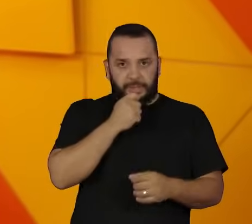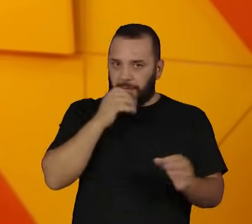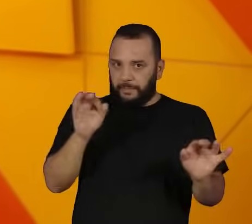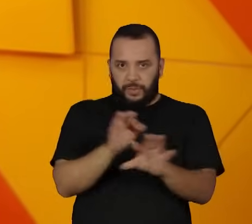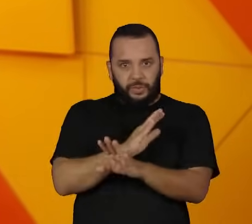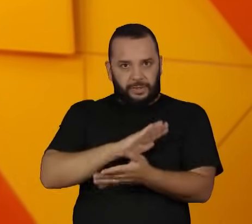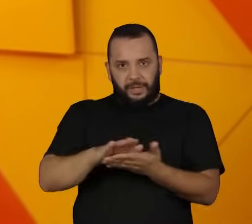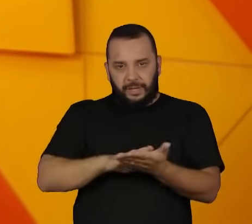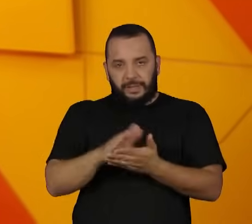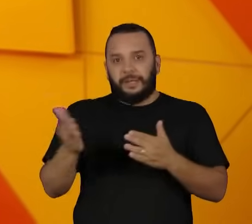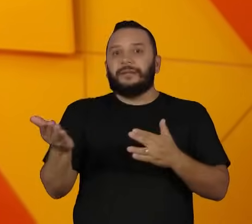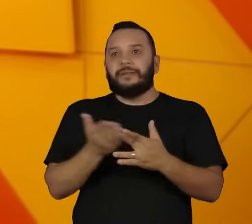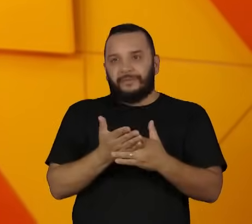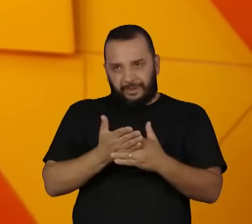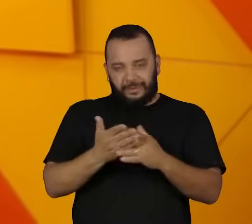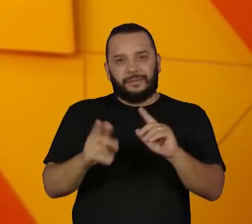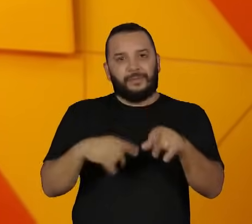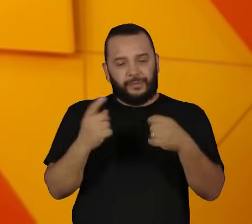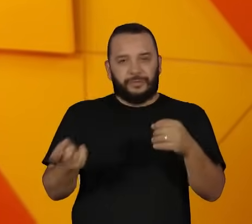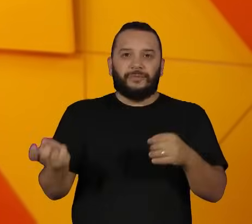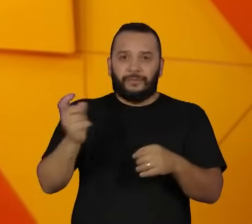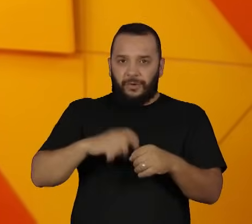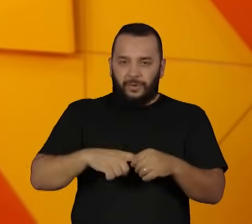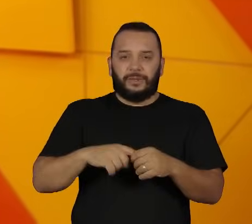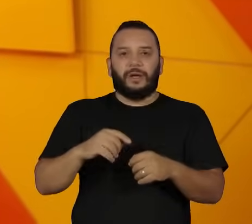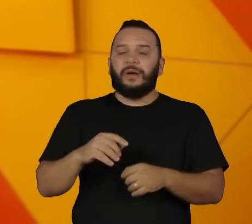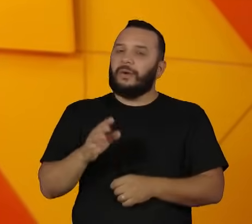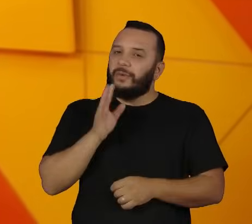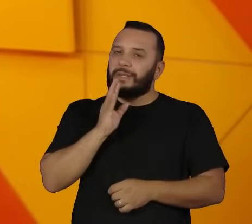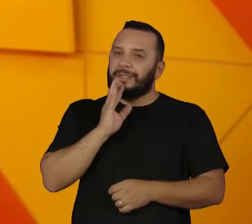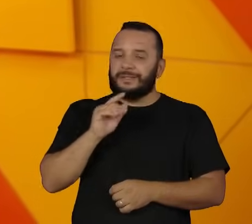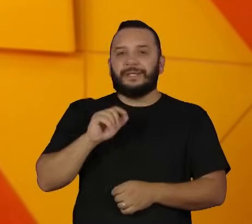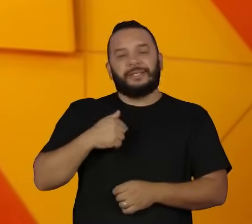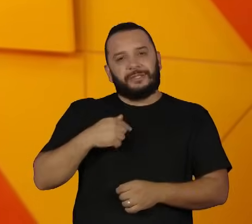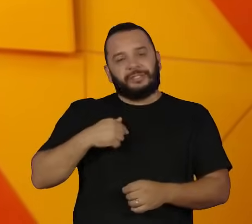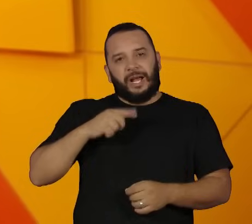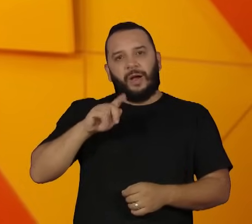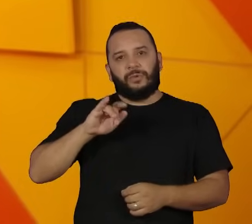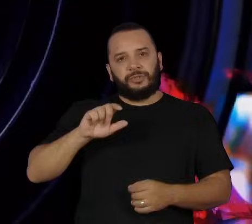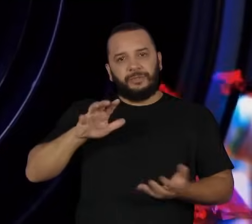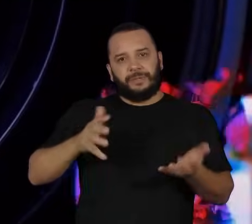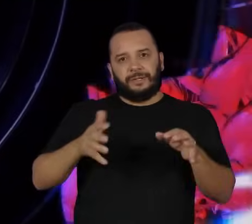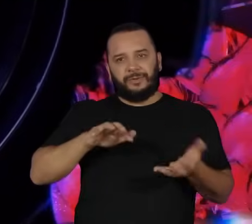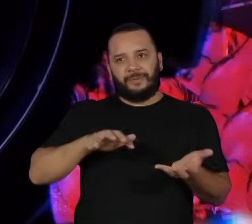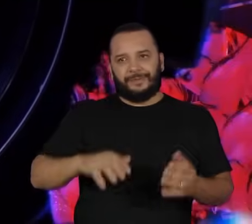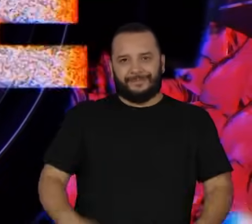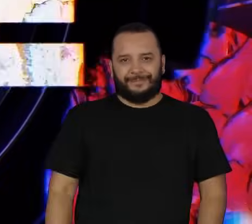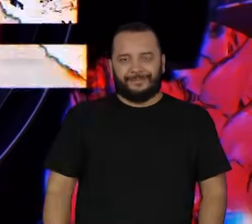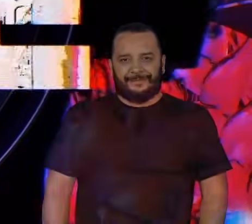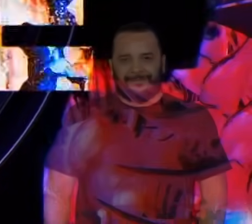tem um intervalo. A gente vai daqui a pouco conhecer o Gaudí de Paraisópolis.